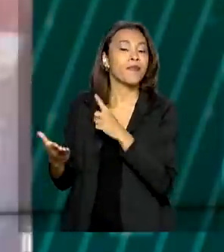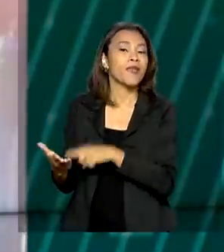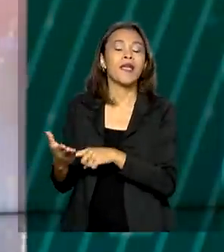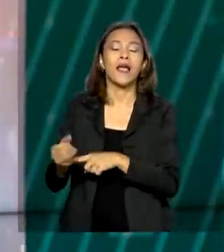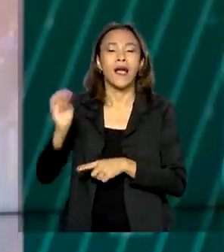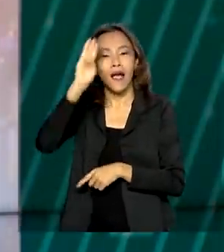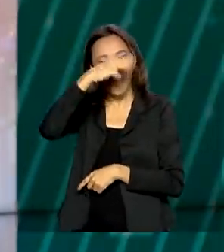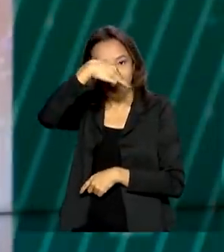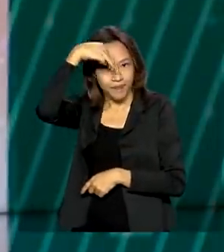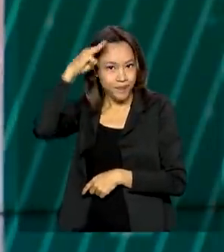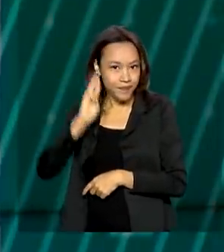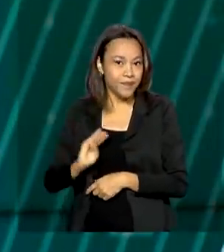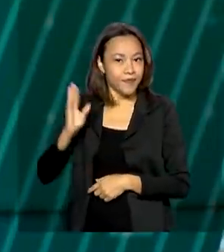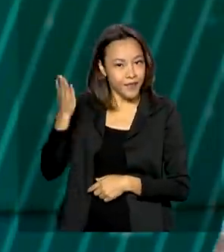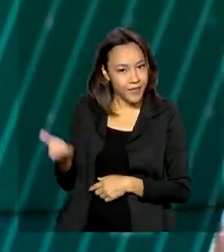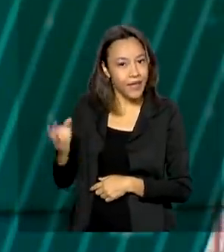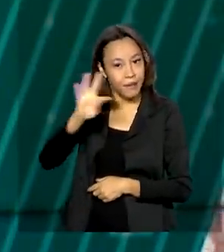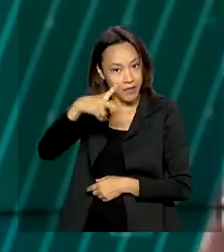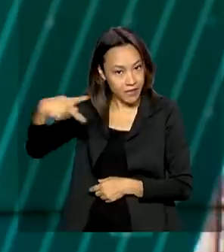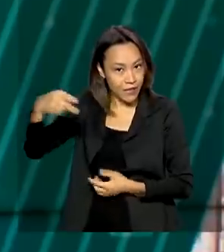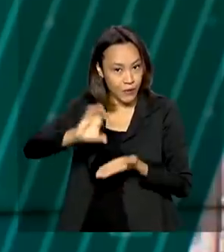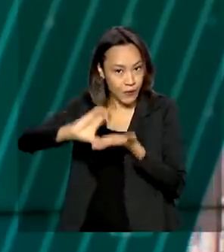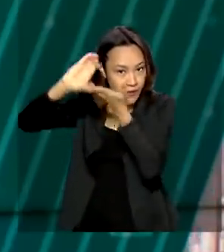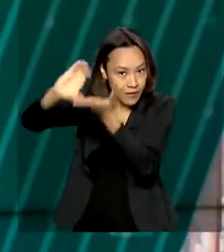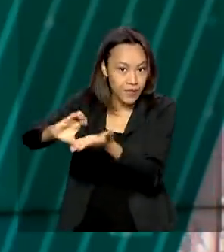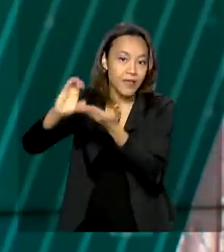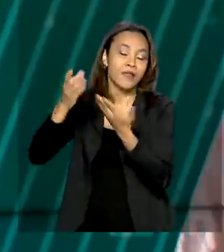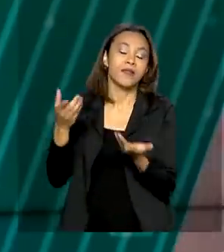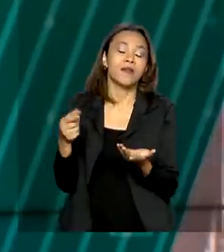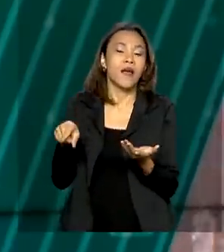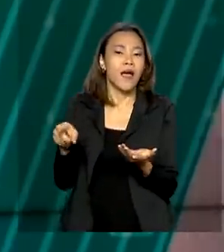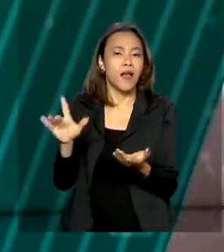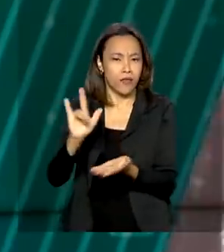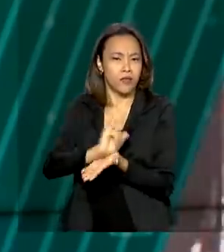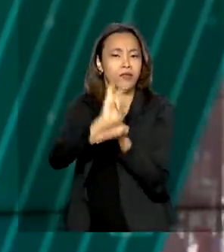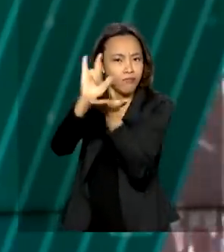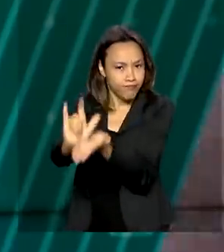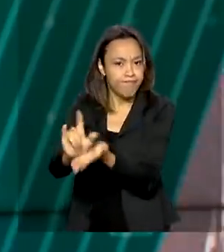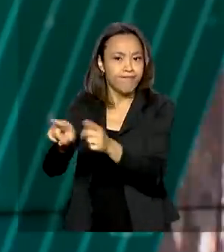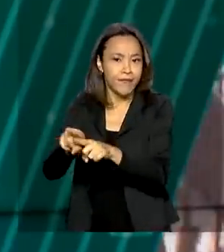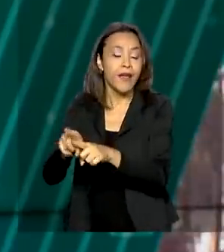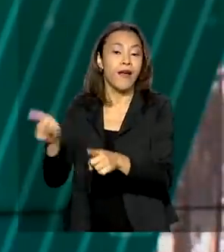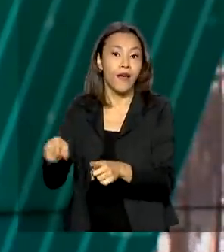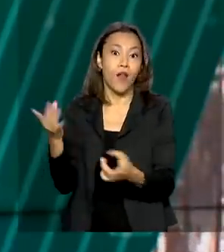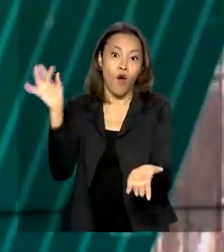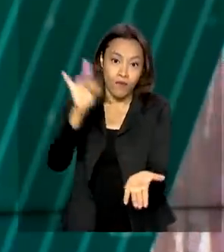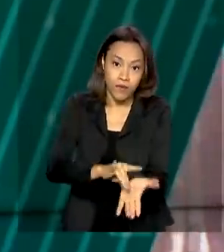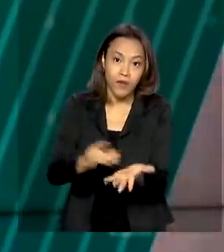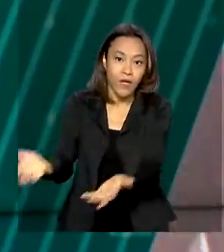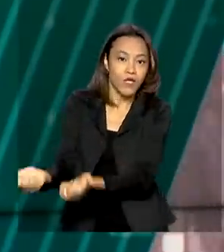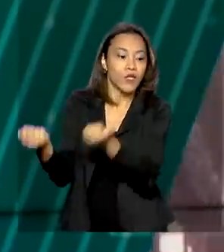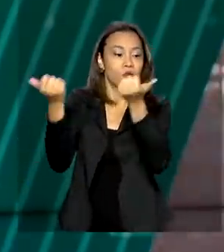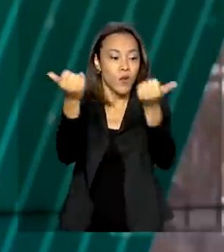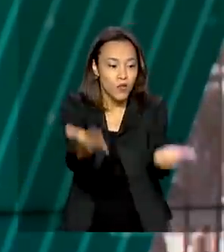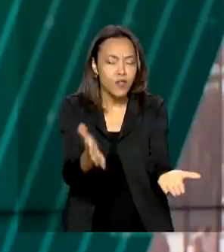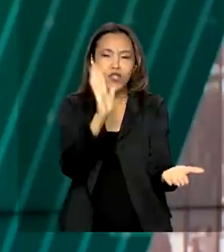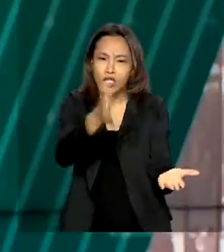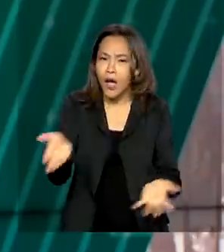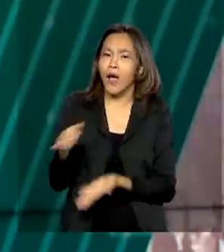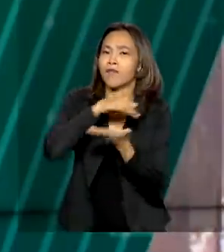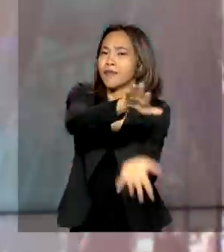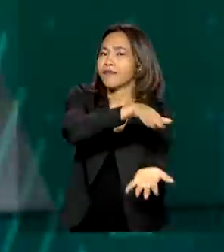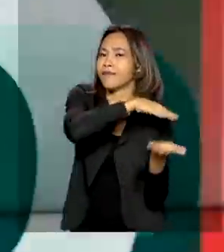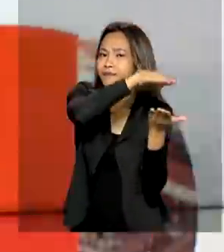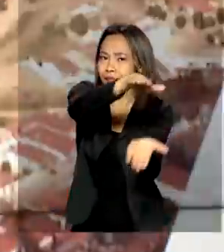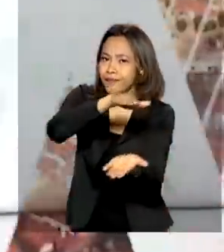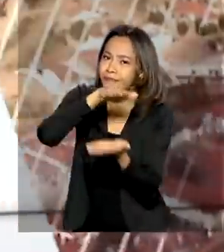Conselho do Pátria Voluntária, Michele Bolsonaro, oficializou as doações na Embaixada de Israel em Brasília. As cestas já começaram a